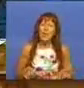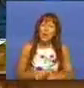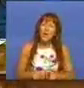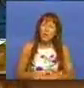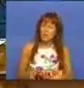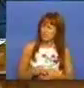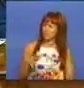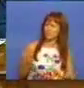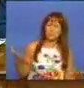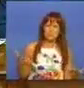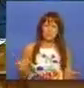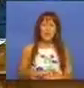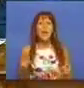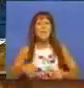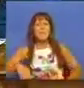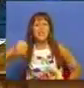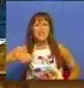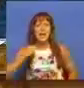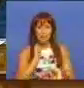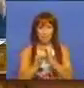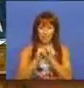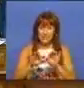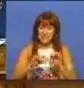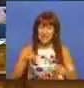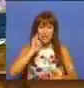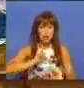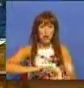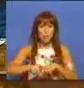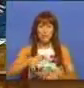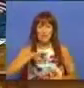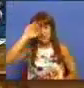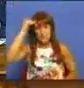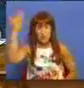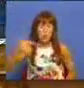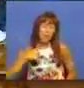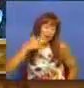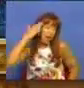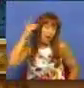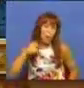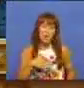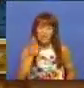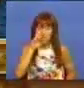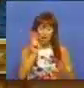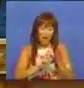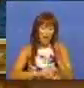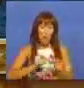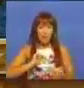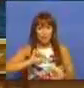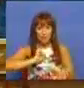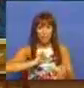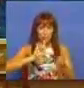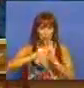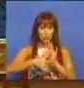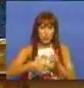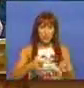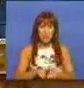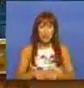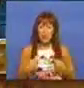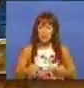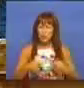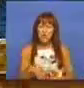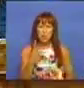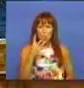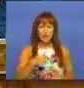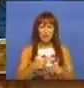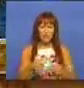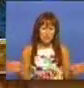ser incoerente. De resto, os sacos de papel, como a senhora deputada deverá saber, penso eu, se leu pelo menos o nosso projeto, gastam